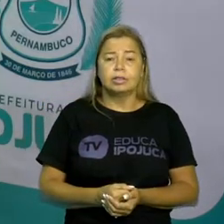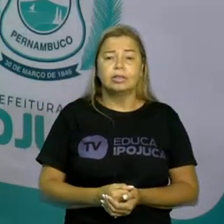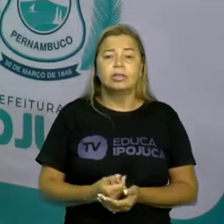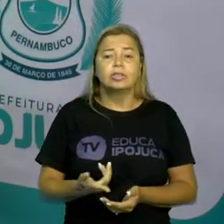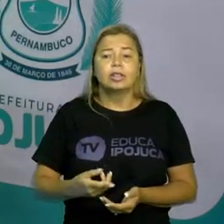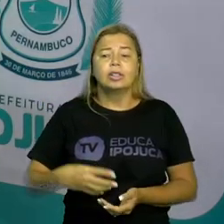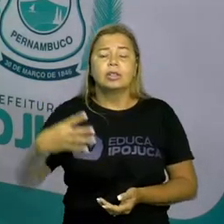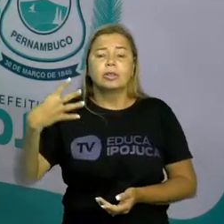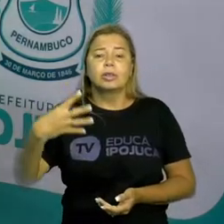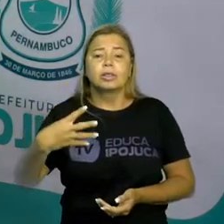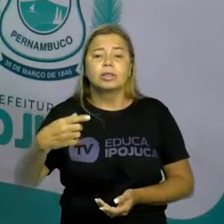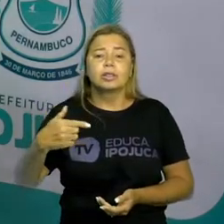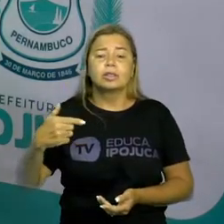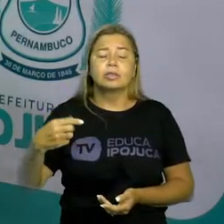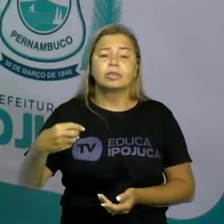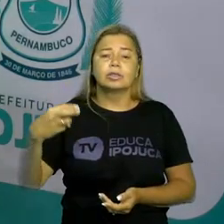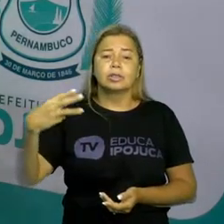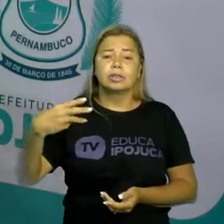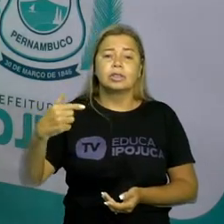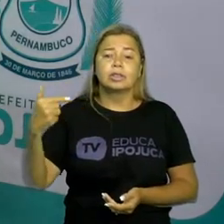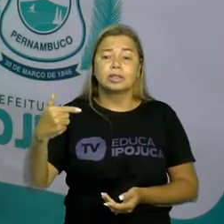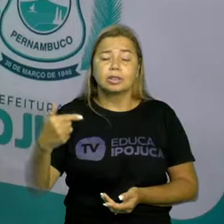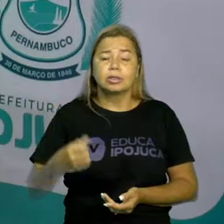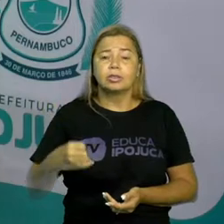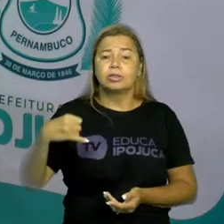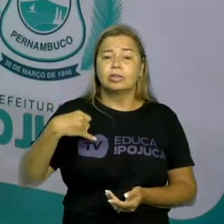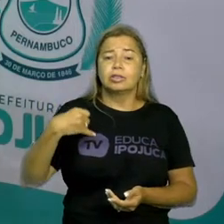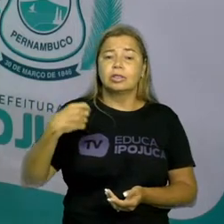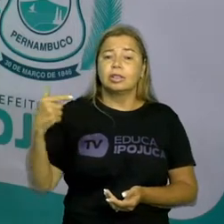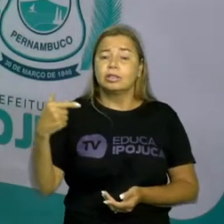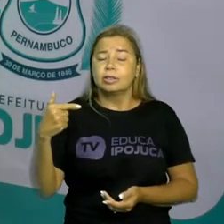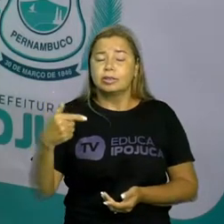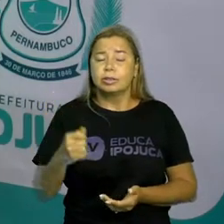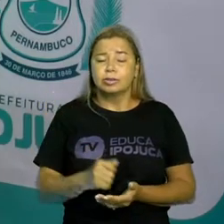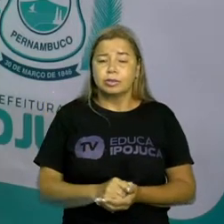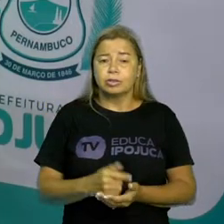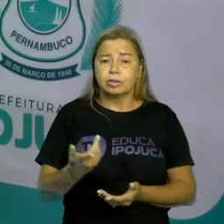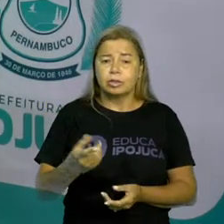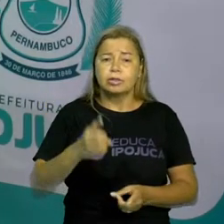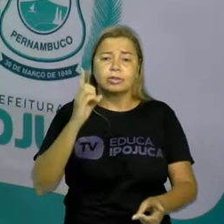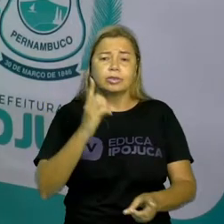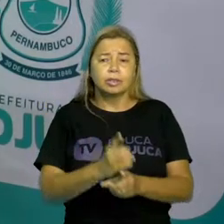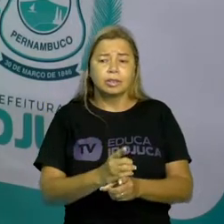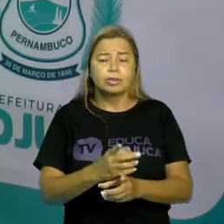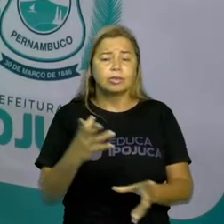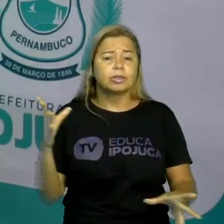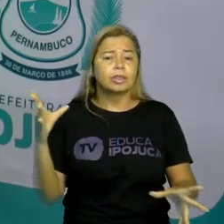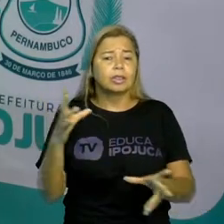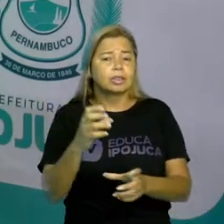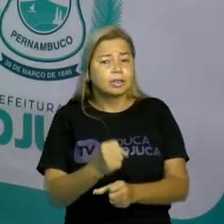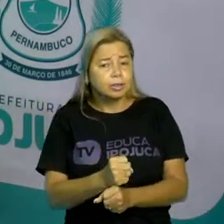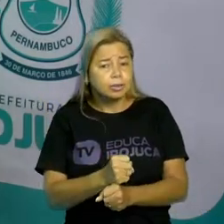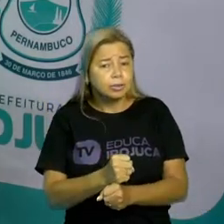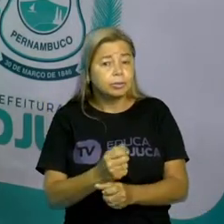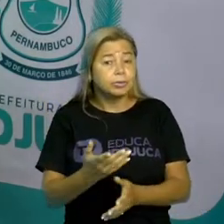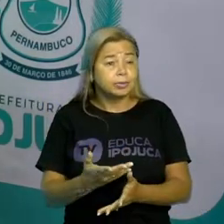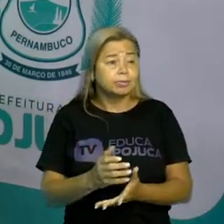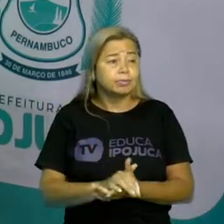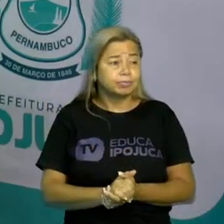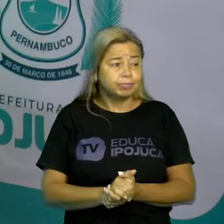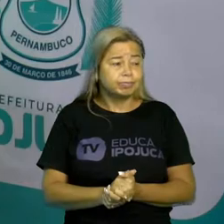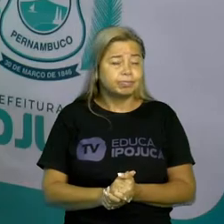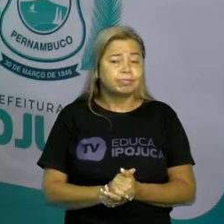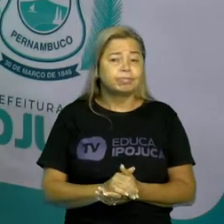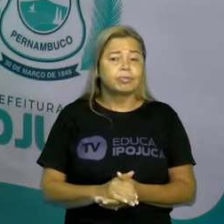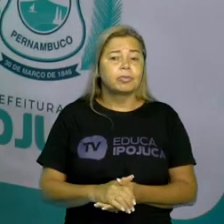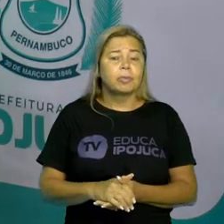432, que é o total de criança que tem 2 anos. E vou achar um valor. Então, eu achei 635. Os